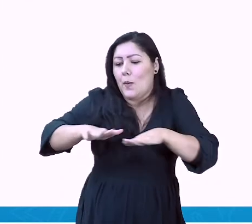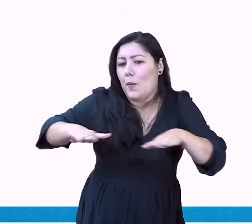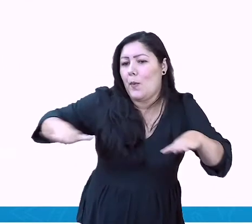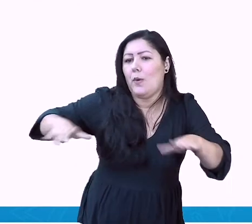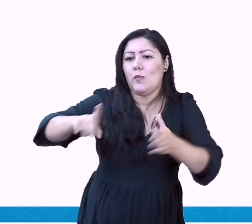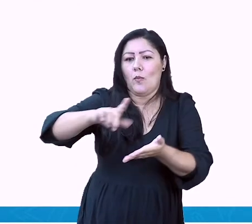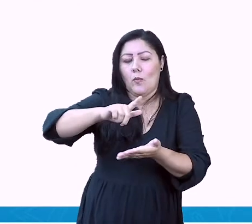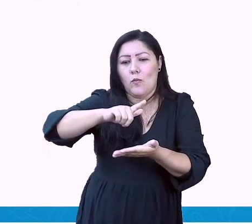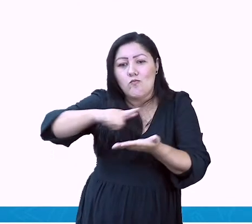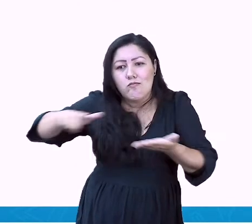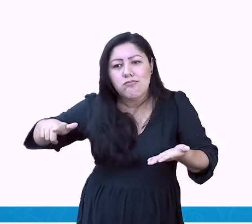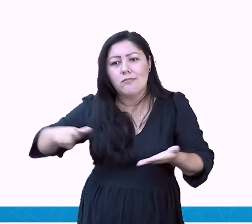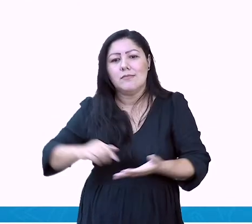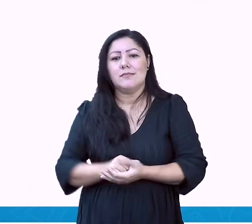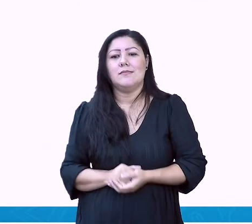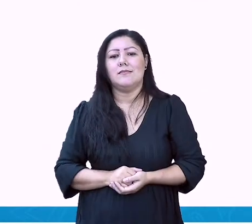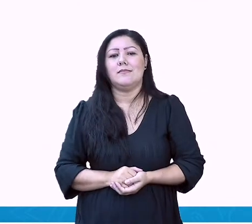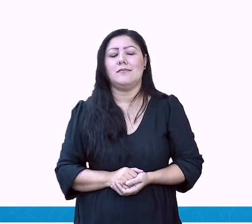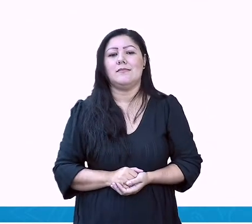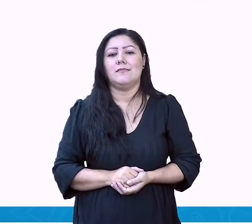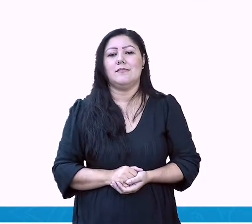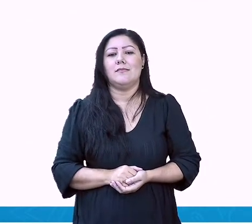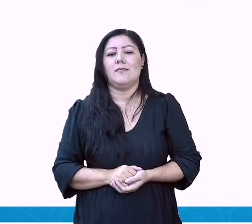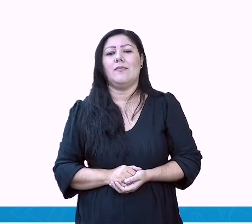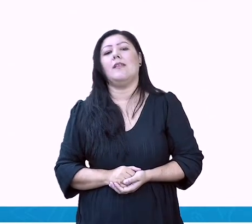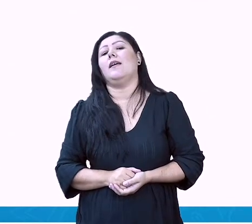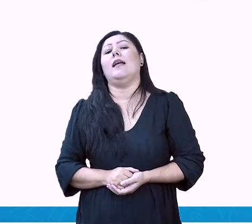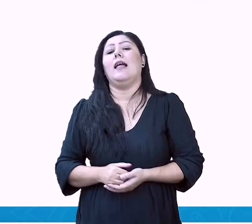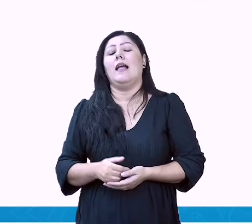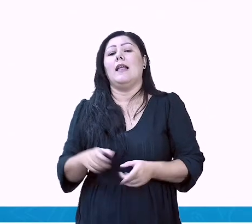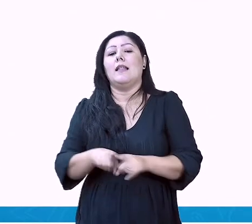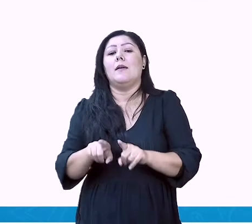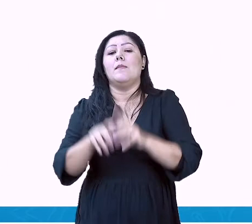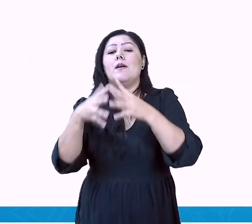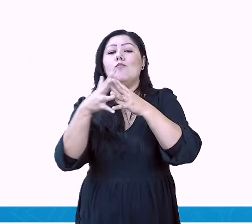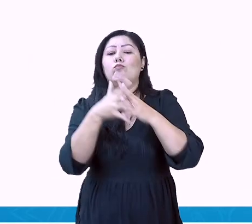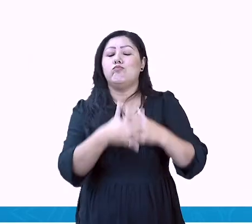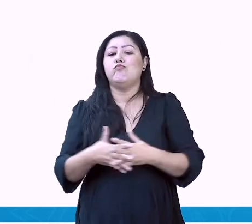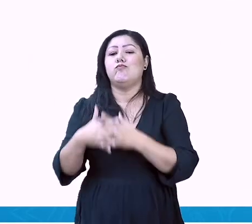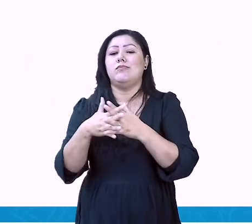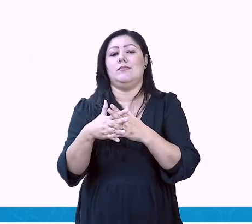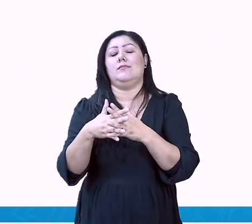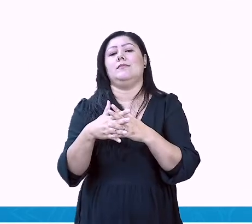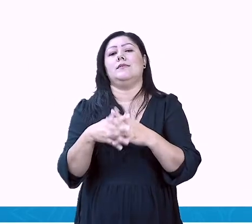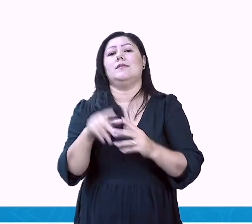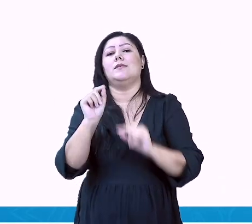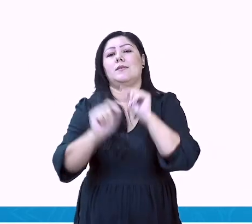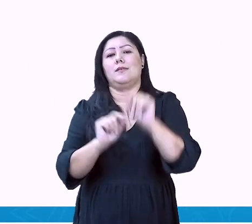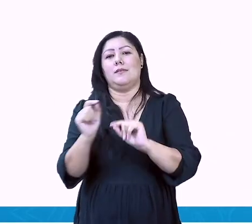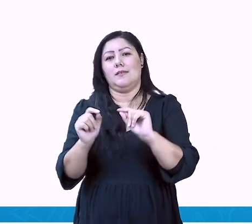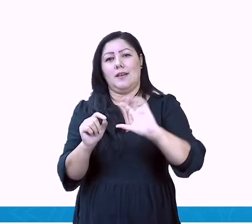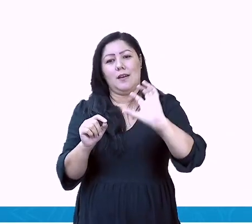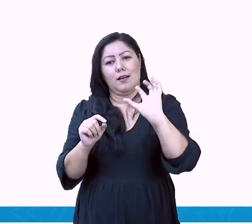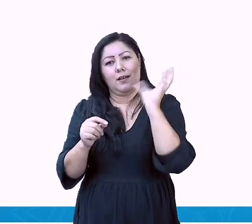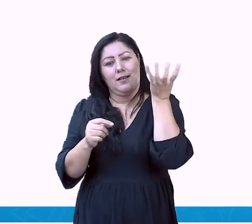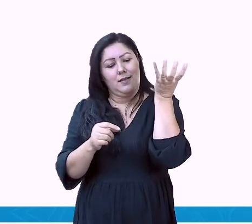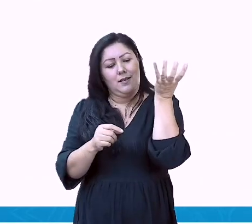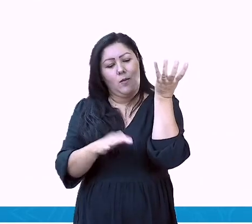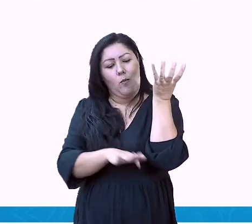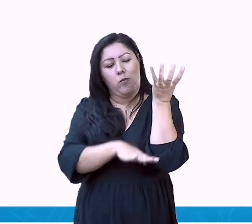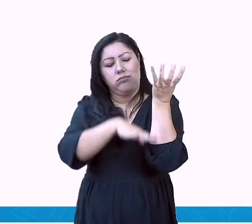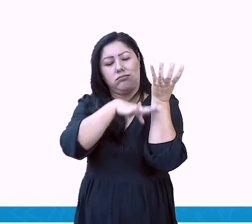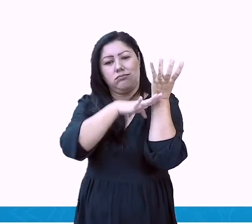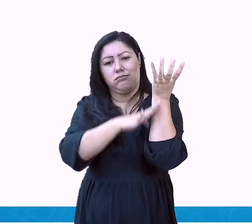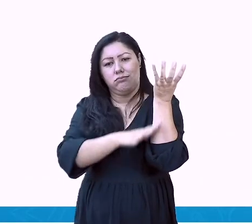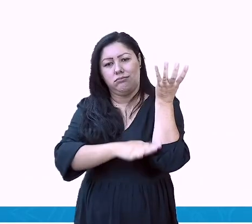limpos. Tá? E o complexo do Pantanal, que abrange, né, os estados do